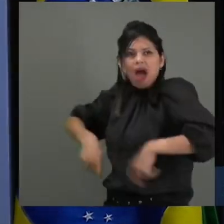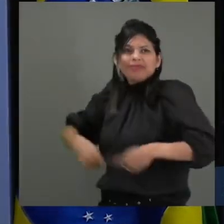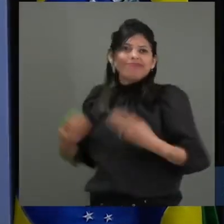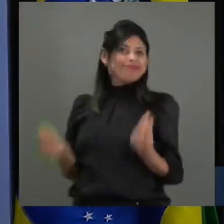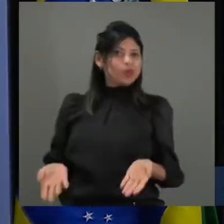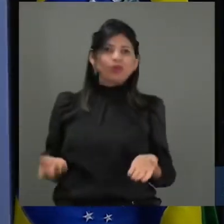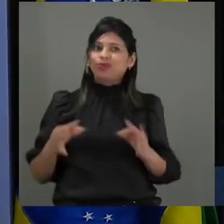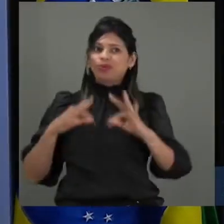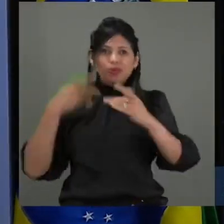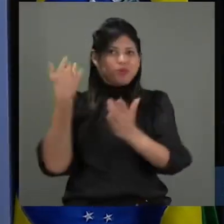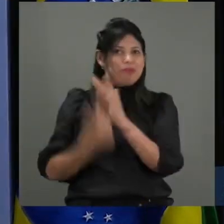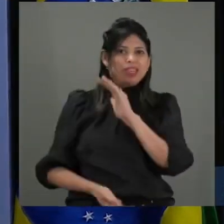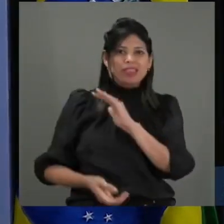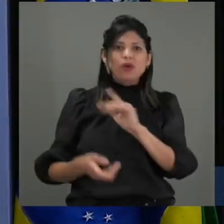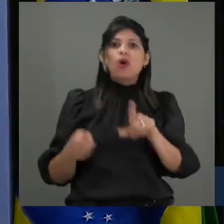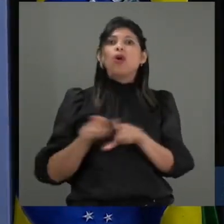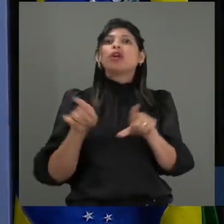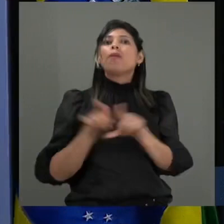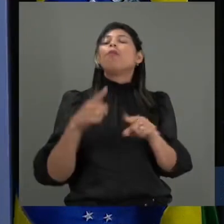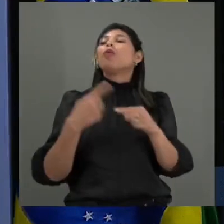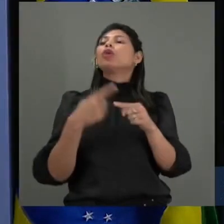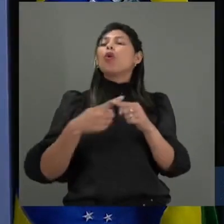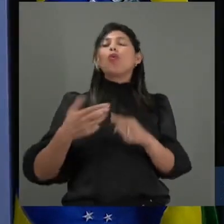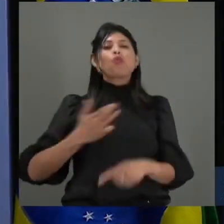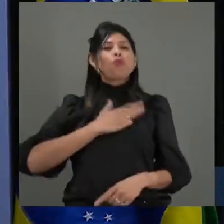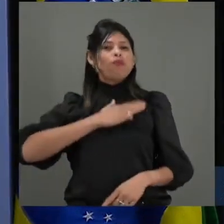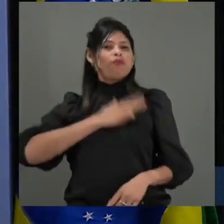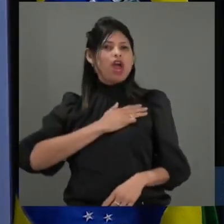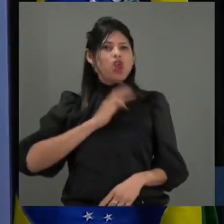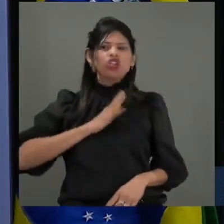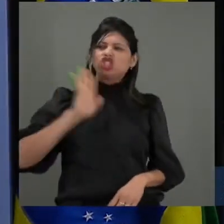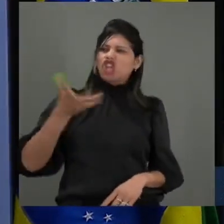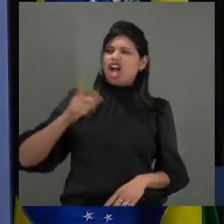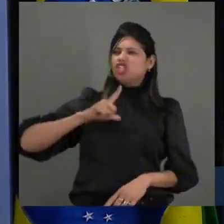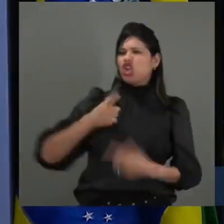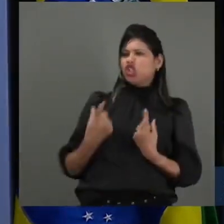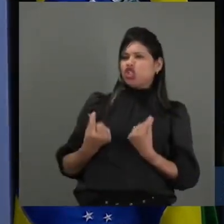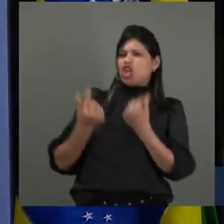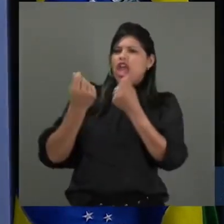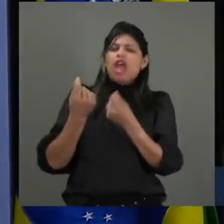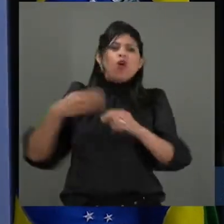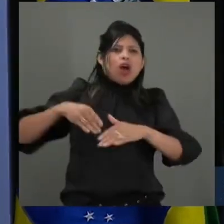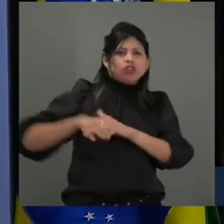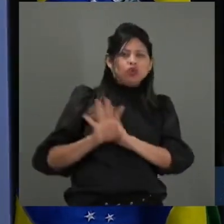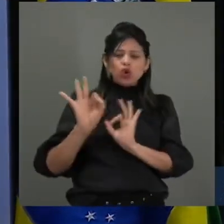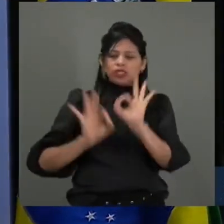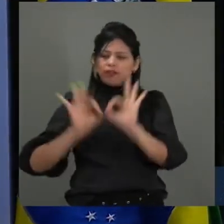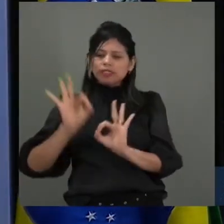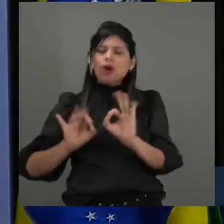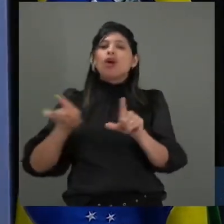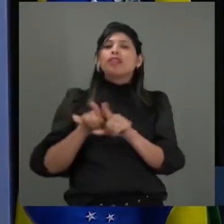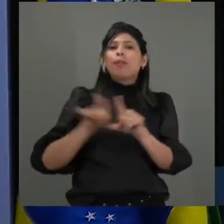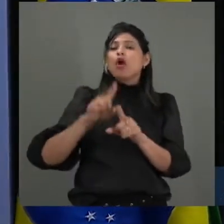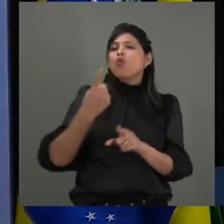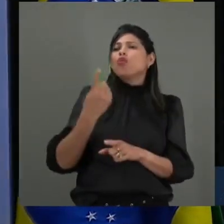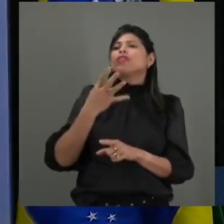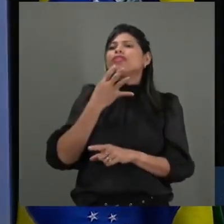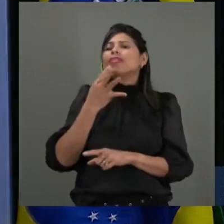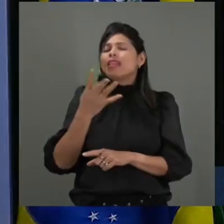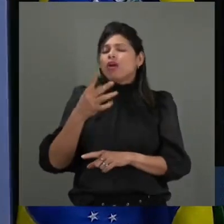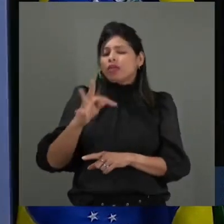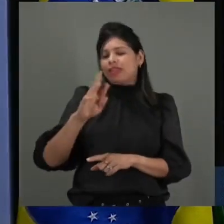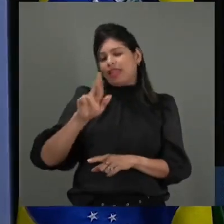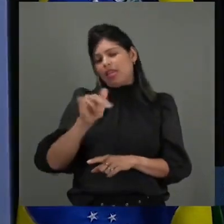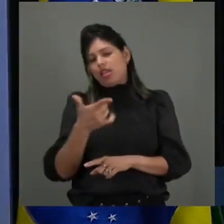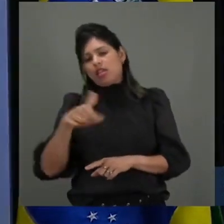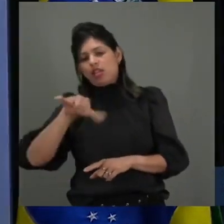ainda porque Lula pegou um governo com as contas ajustadas. 1 trilhão de investimentos contratados, inflação controlada, recorde de 100 milhões de